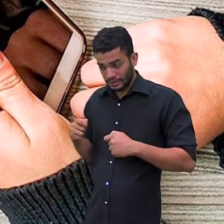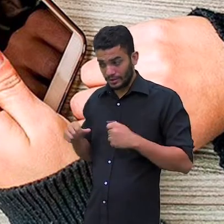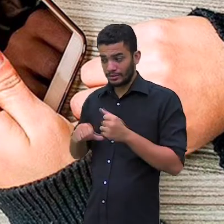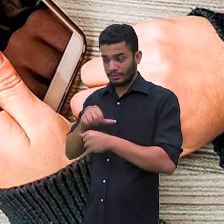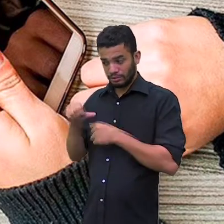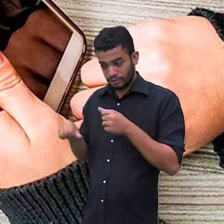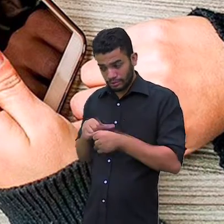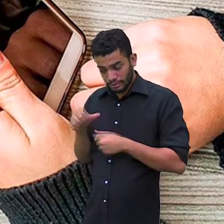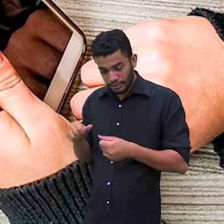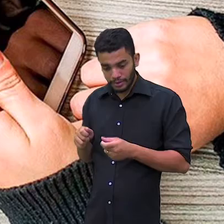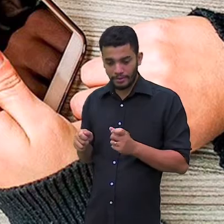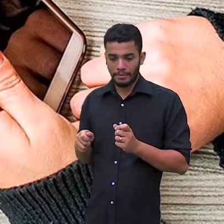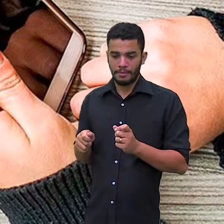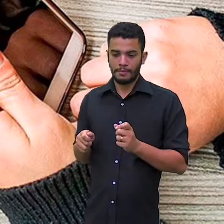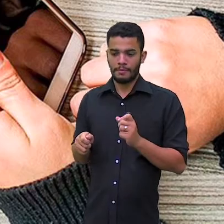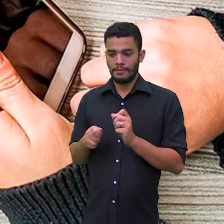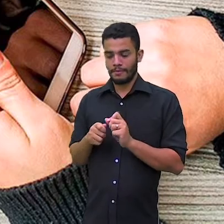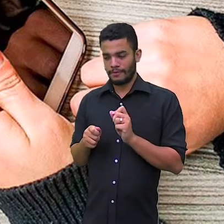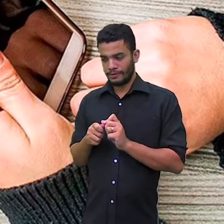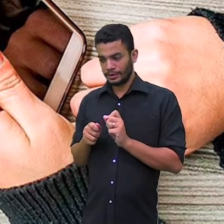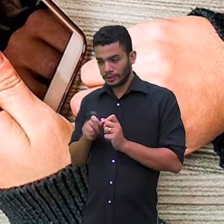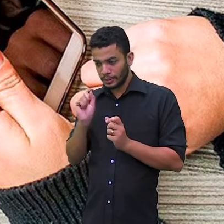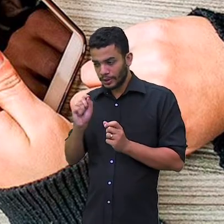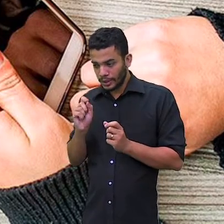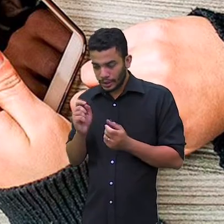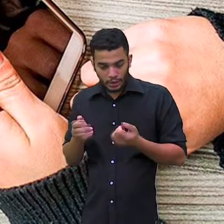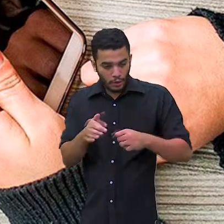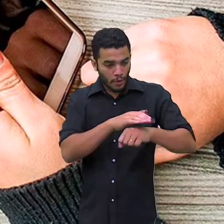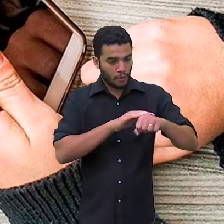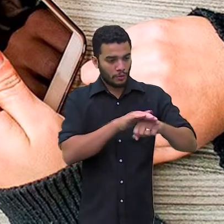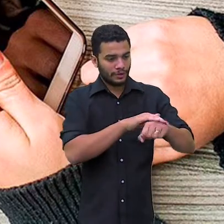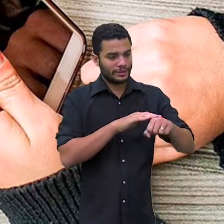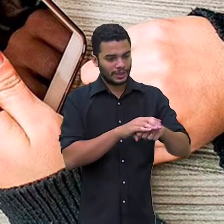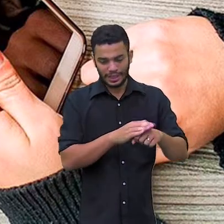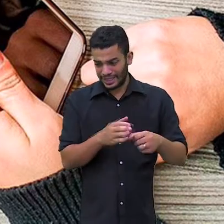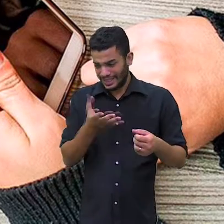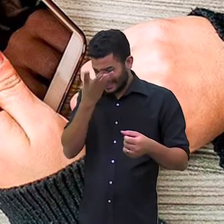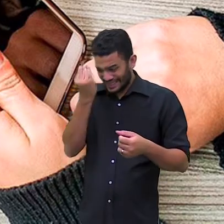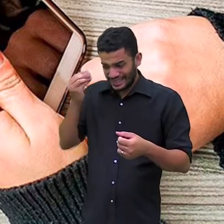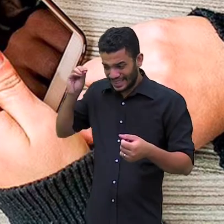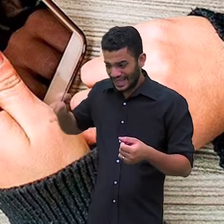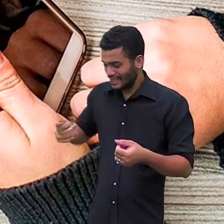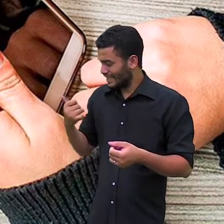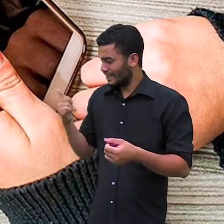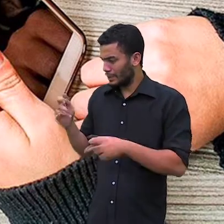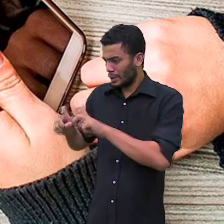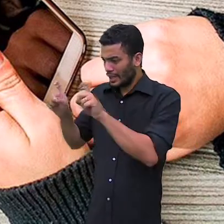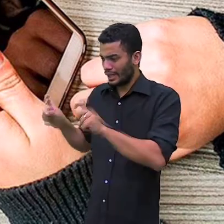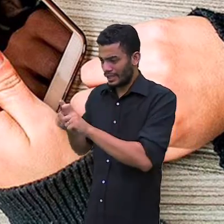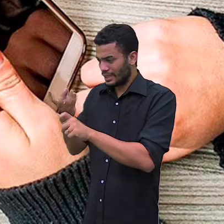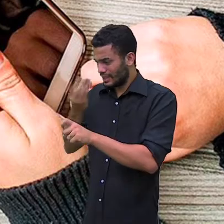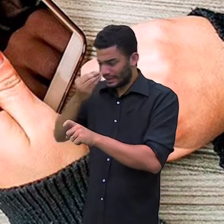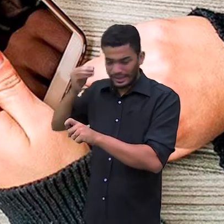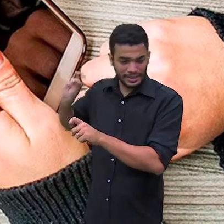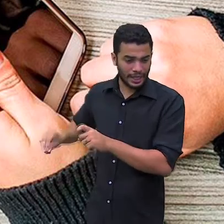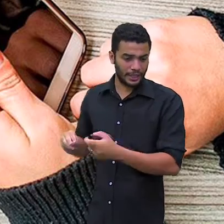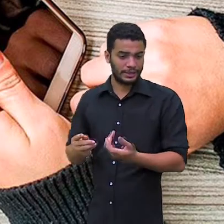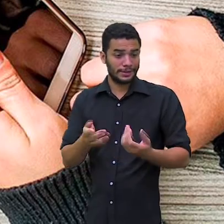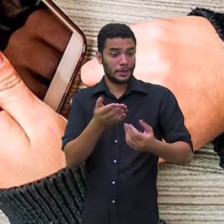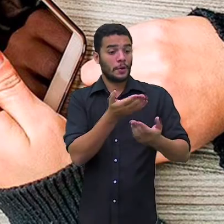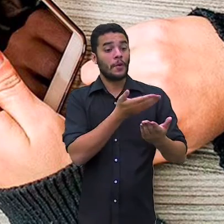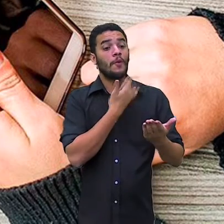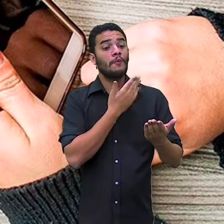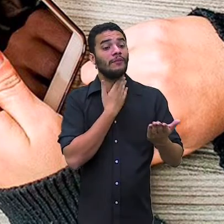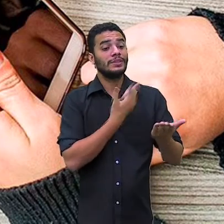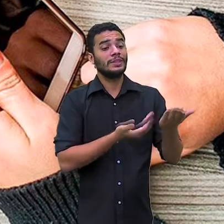desconectarem do mundo virtual, para se conectarem com o mundo real. Deixar o celular desligado